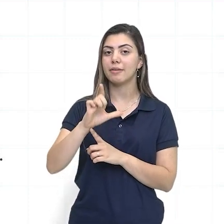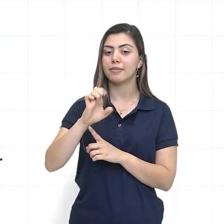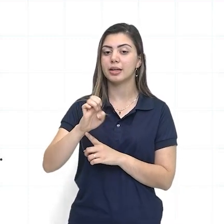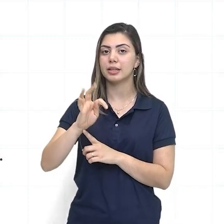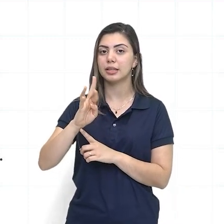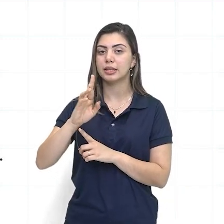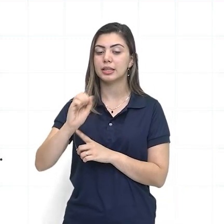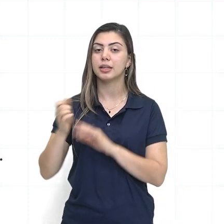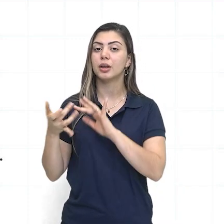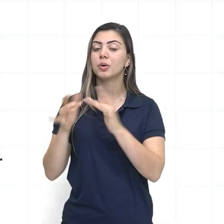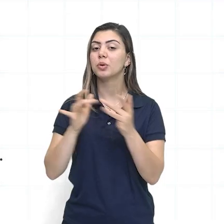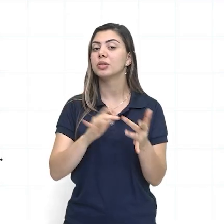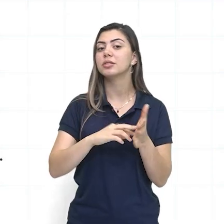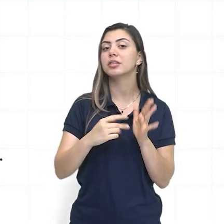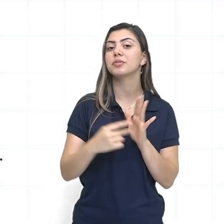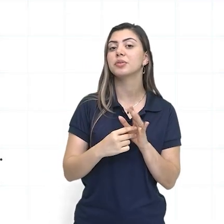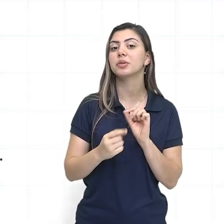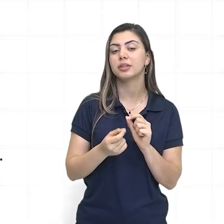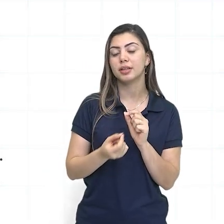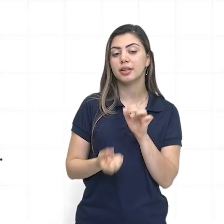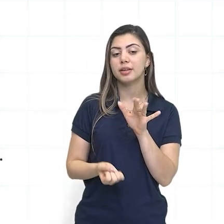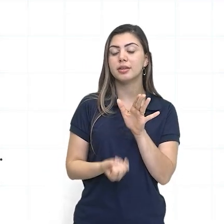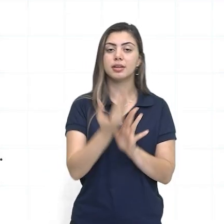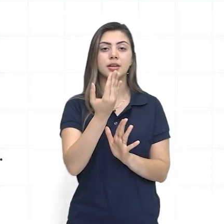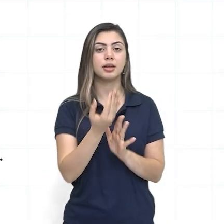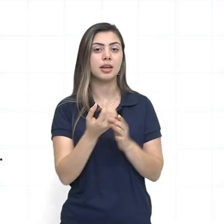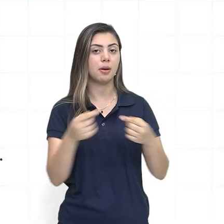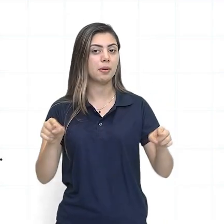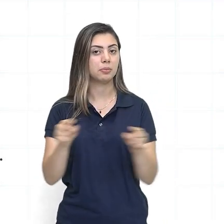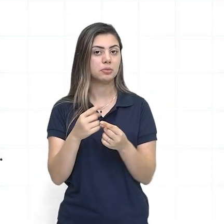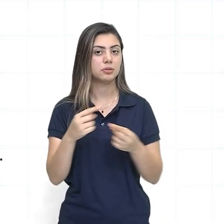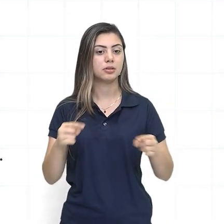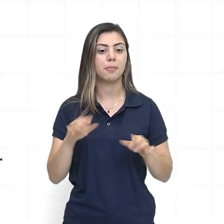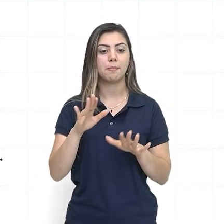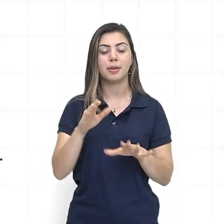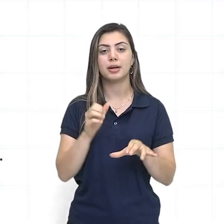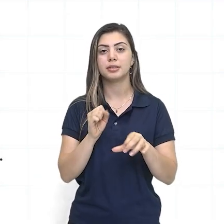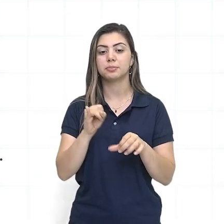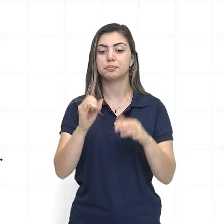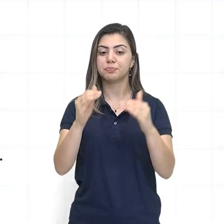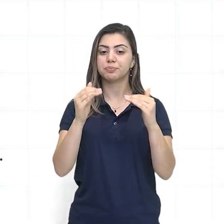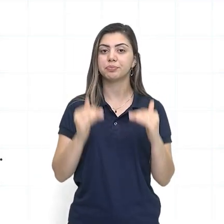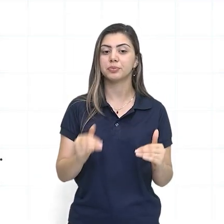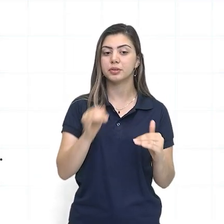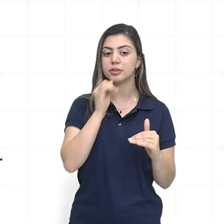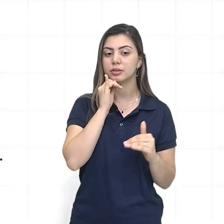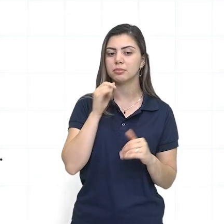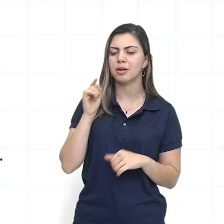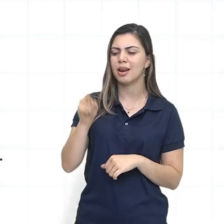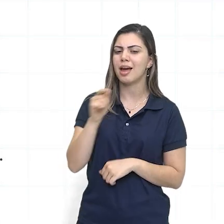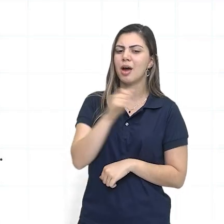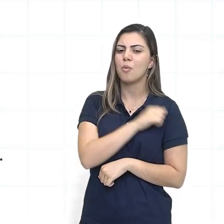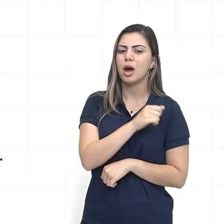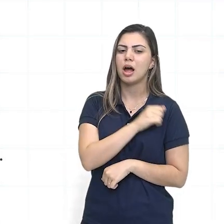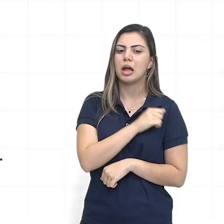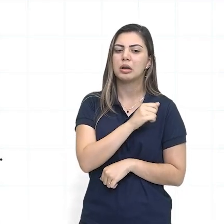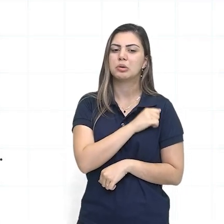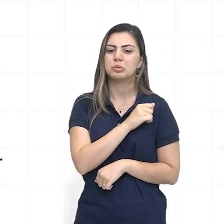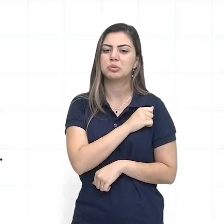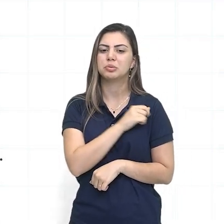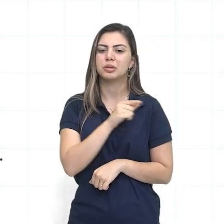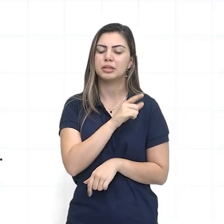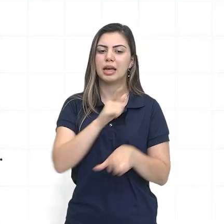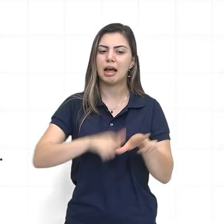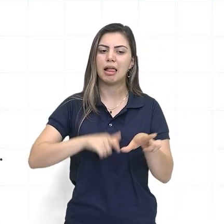nesse contexto, significa o quê? Composição musical. Agora, se eu digo, a letra daquele aluno é